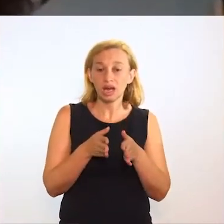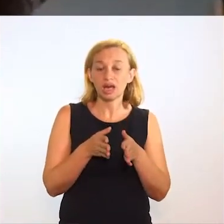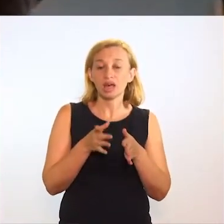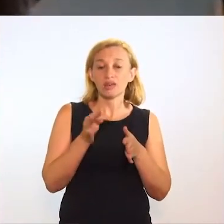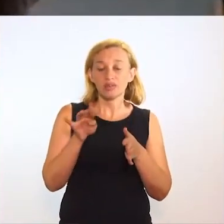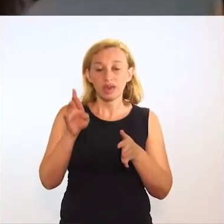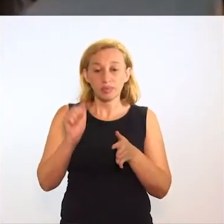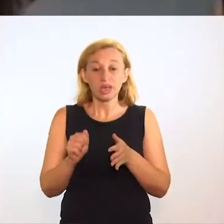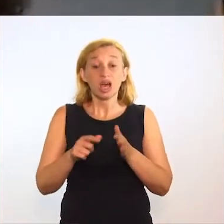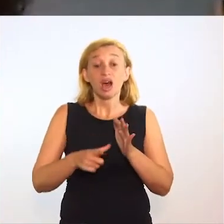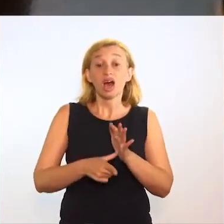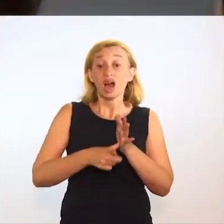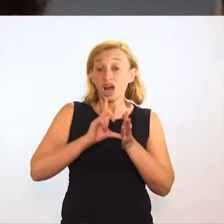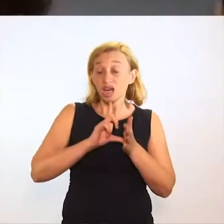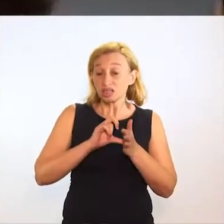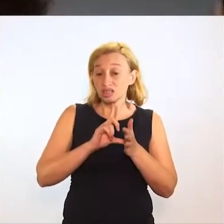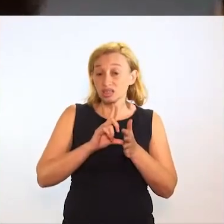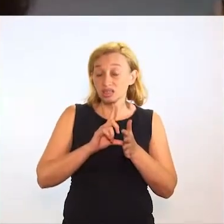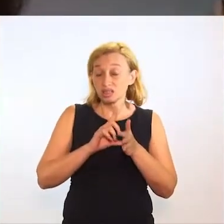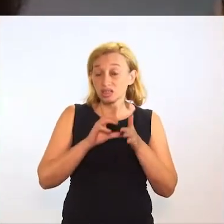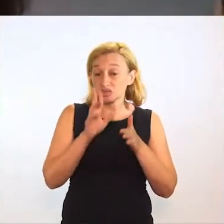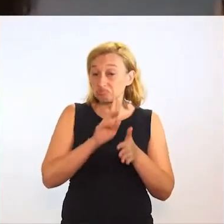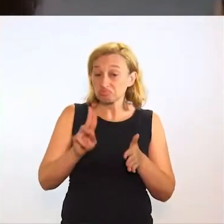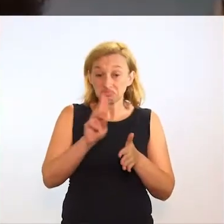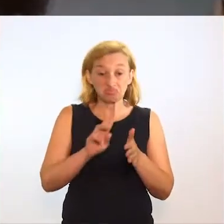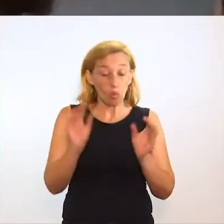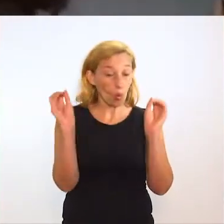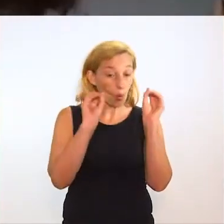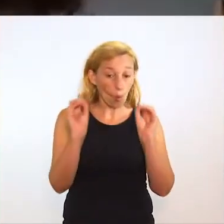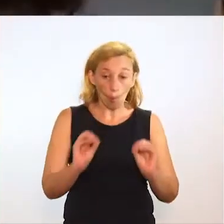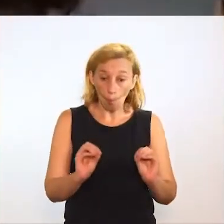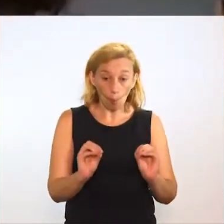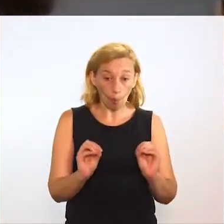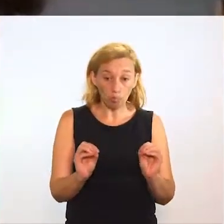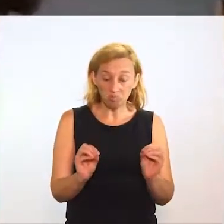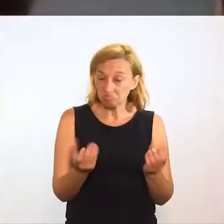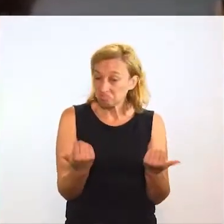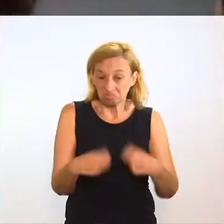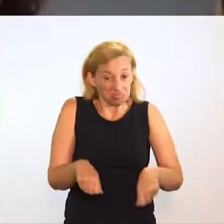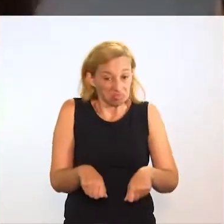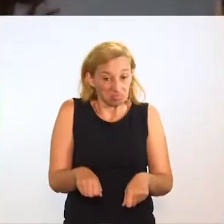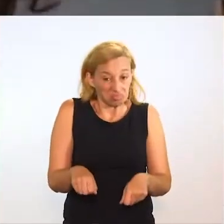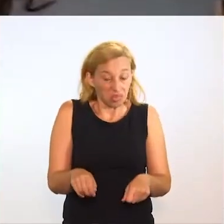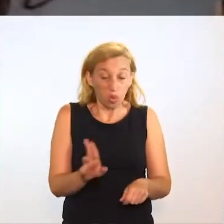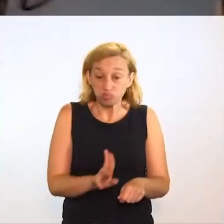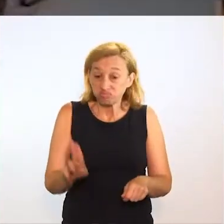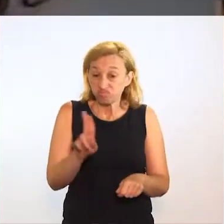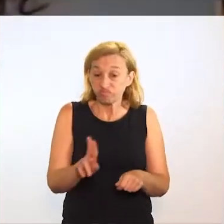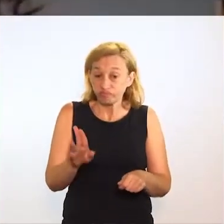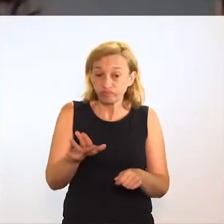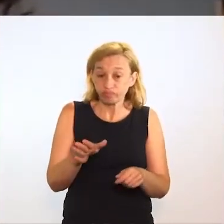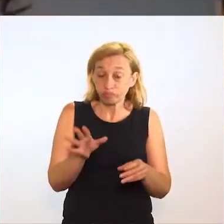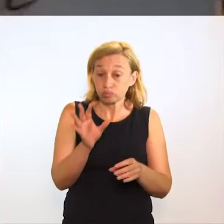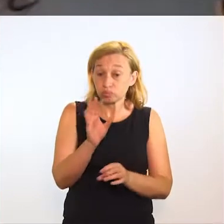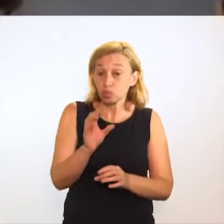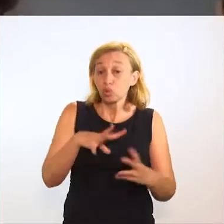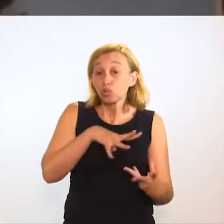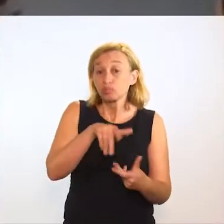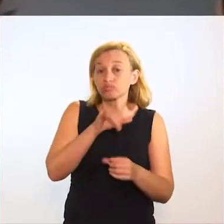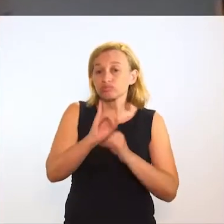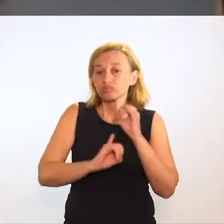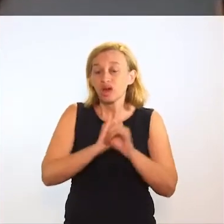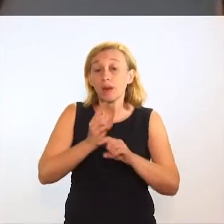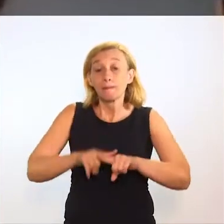acessar ferramentas que antes estavam separadas em caixinhas e eventualmente você não precisaria ali entrar